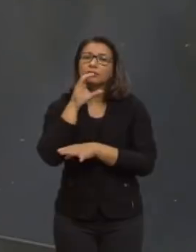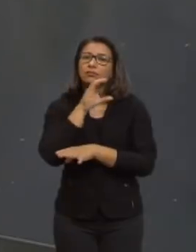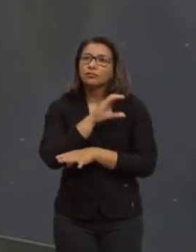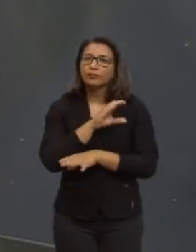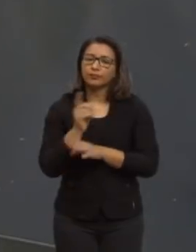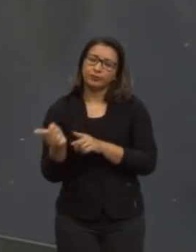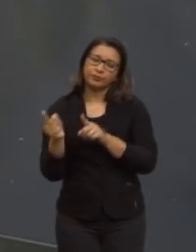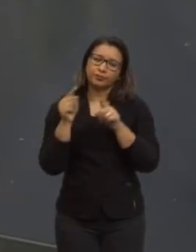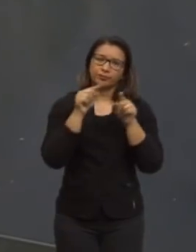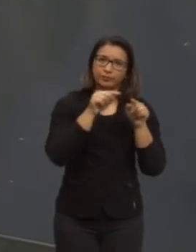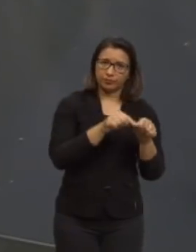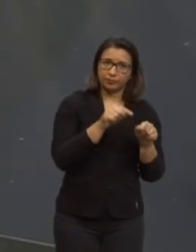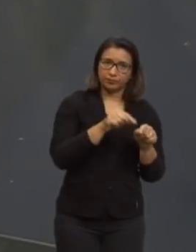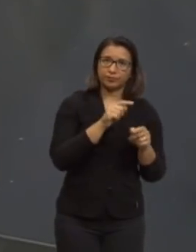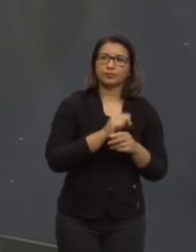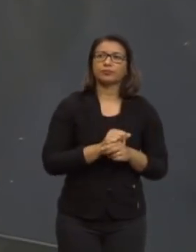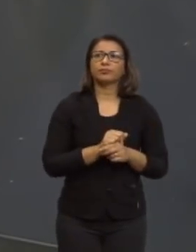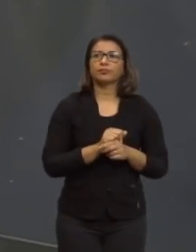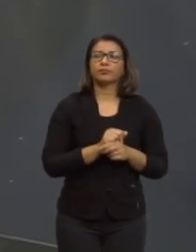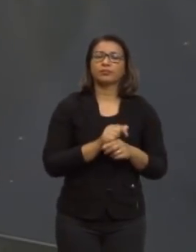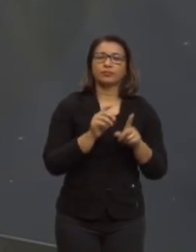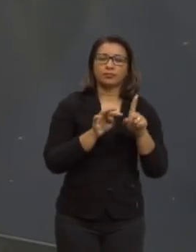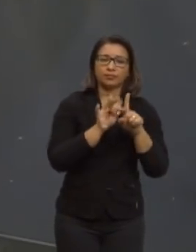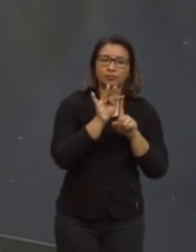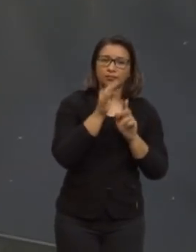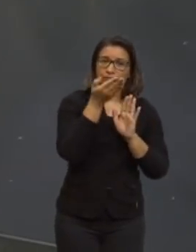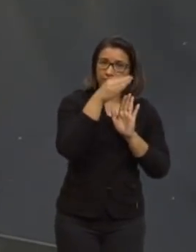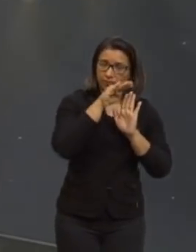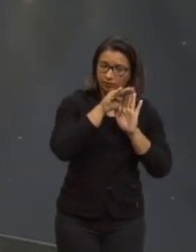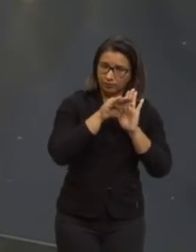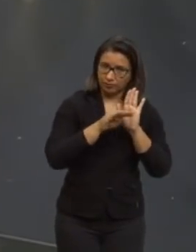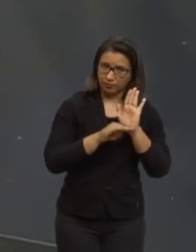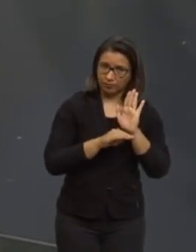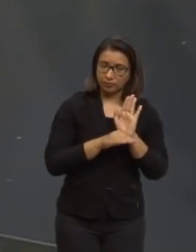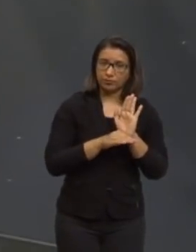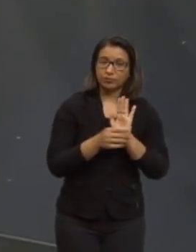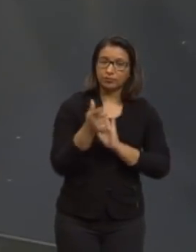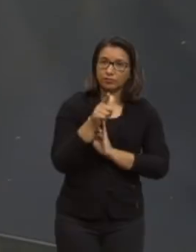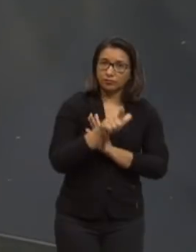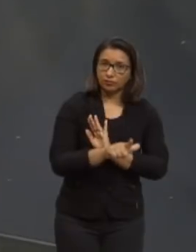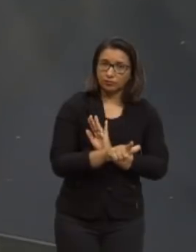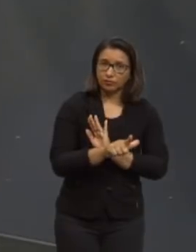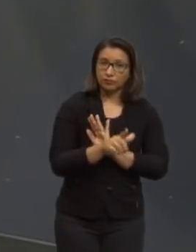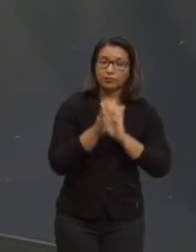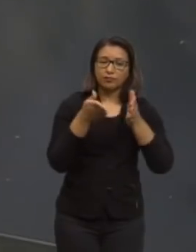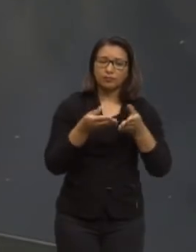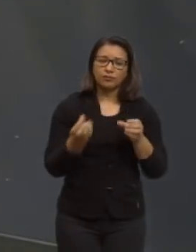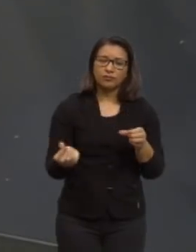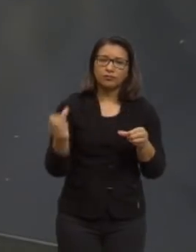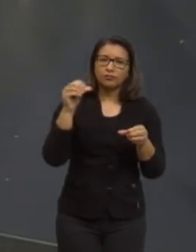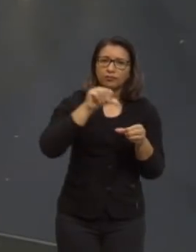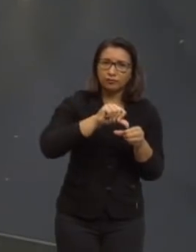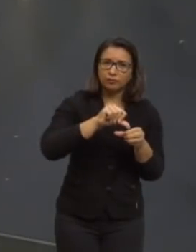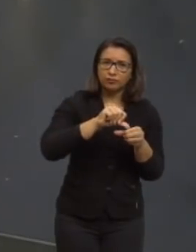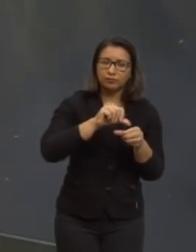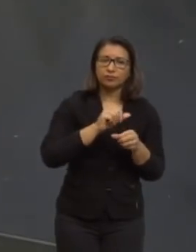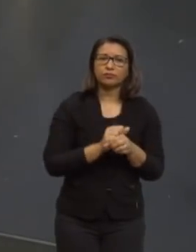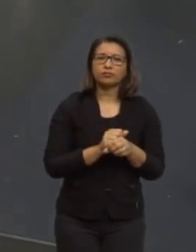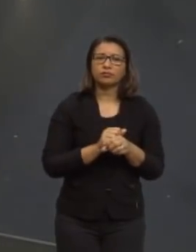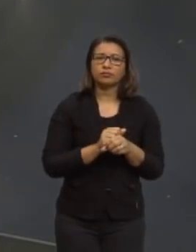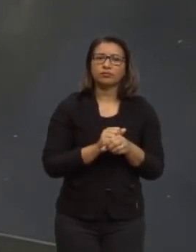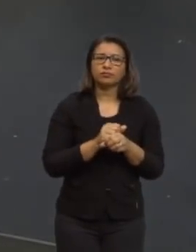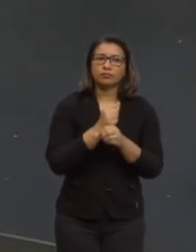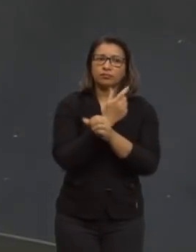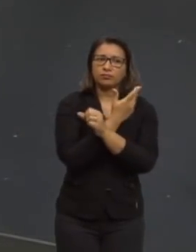vamos olhar aqui ó temperatura baixou de novo e aí eu vou colocar agora ácido